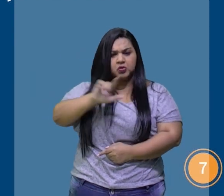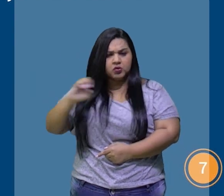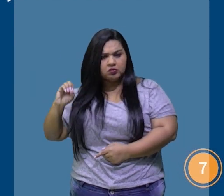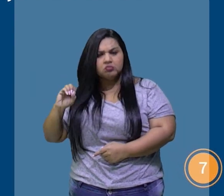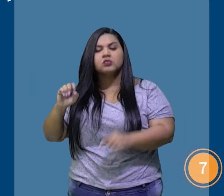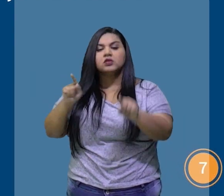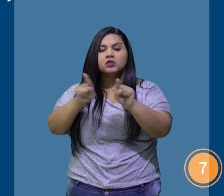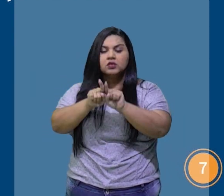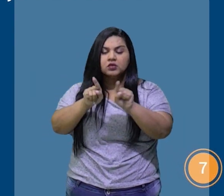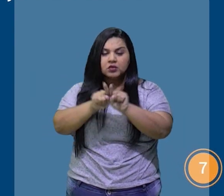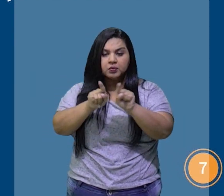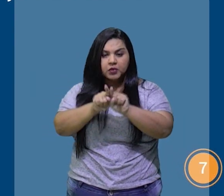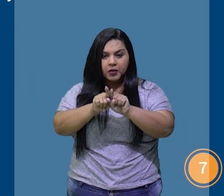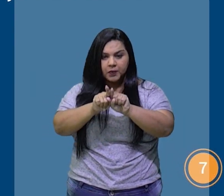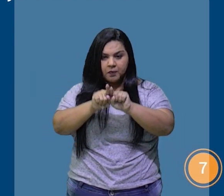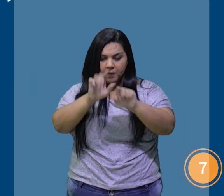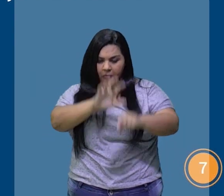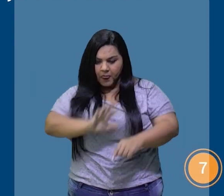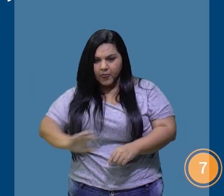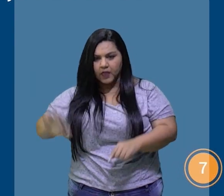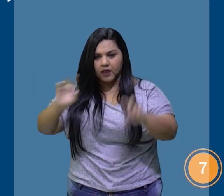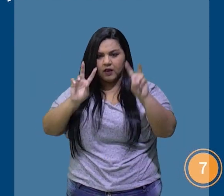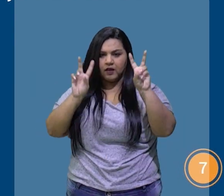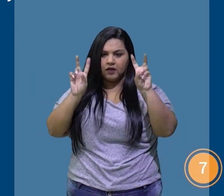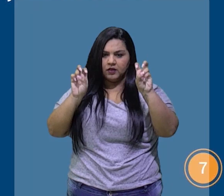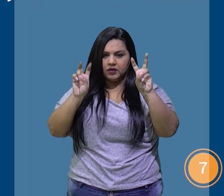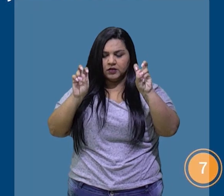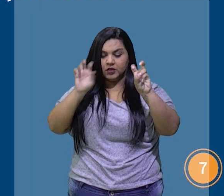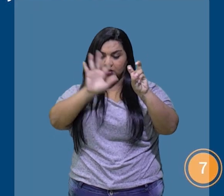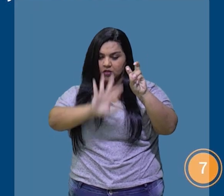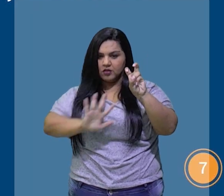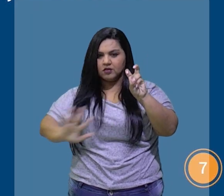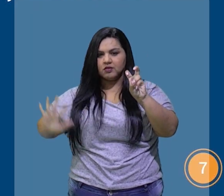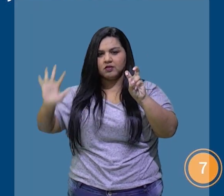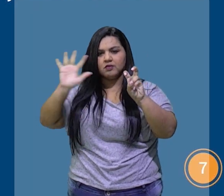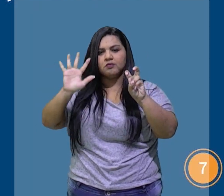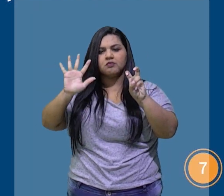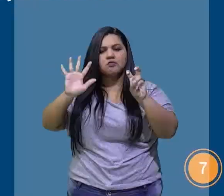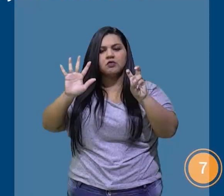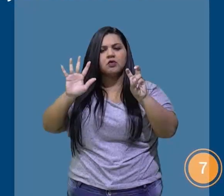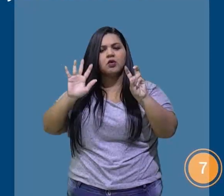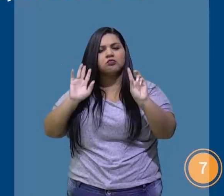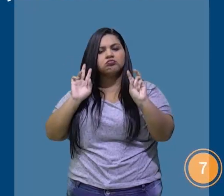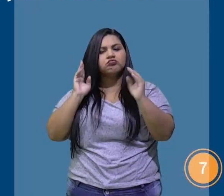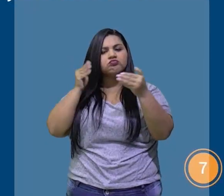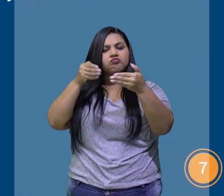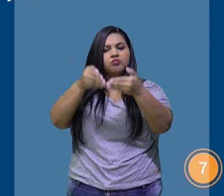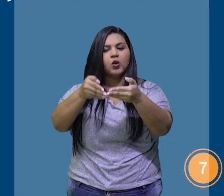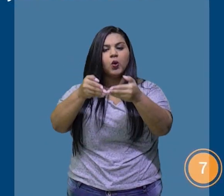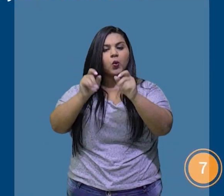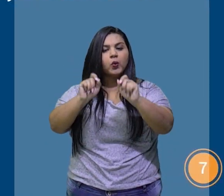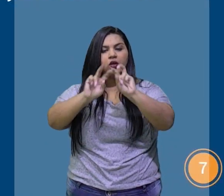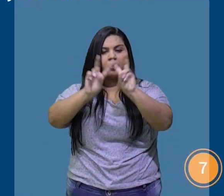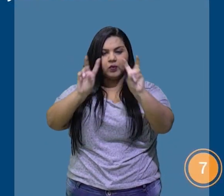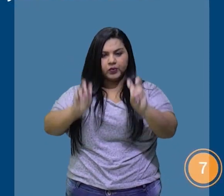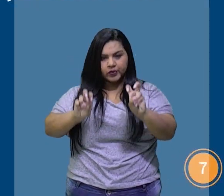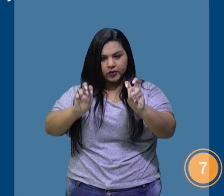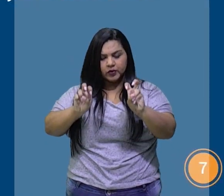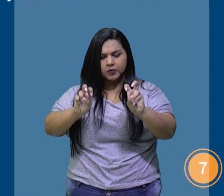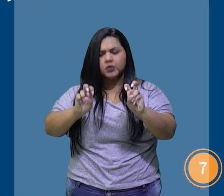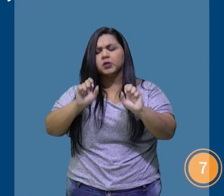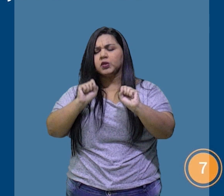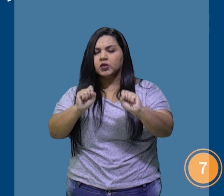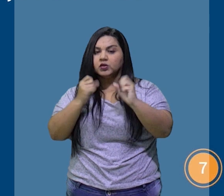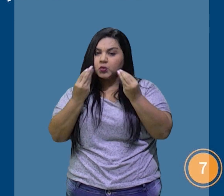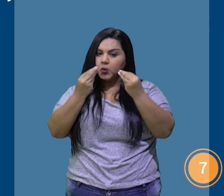a representação de um espaço realizado a partir de um tema, né? Então, você coloca ali, você escolhe